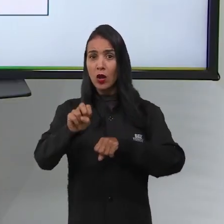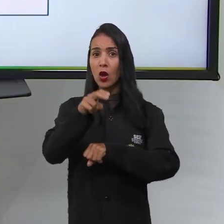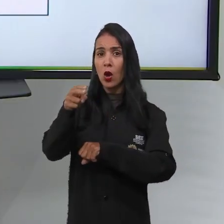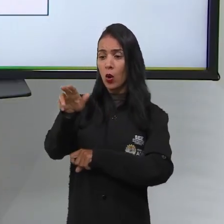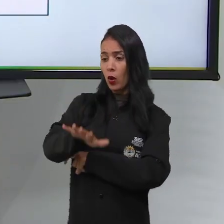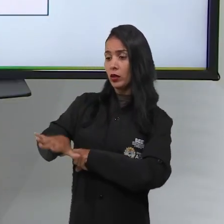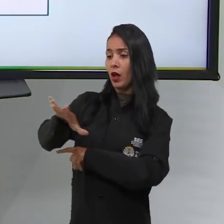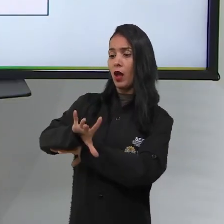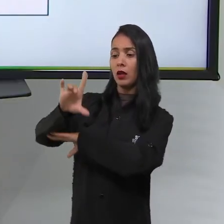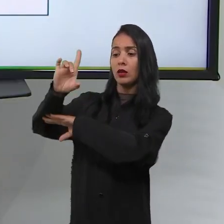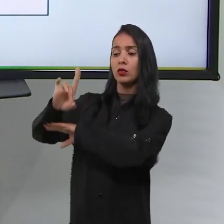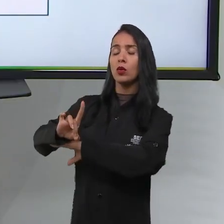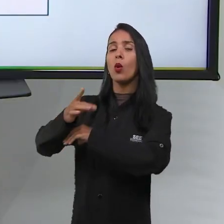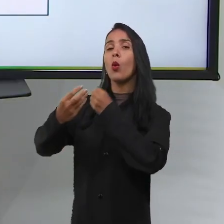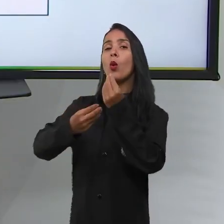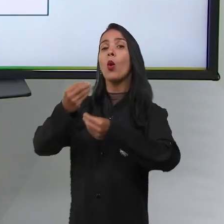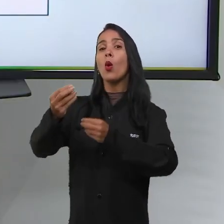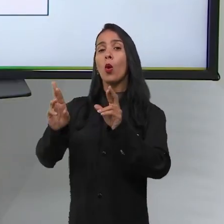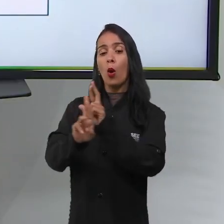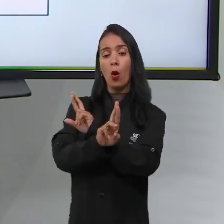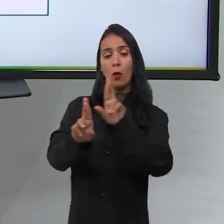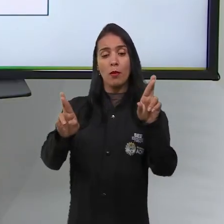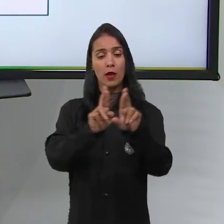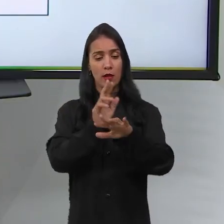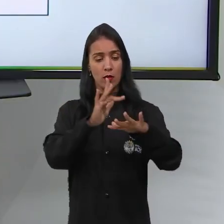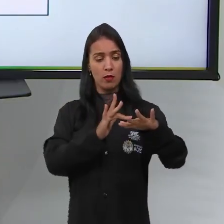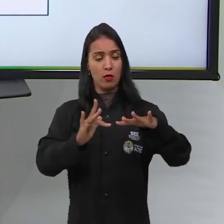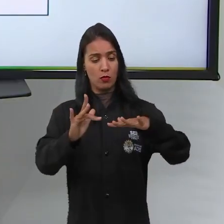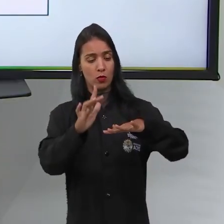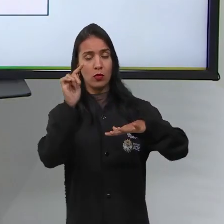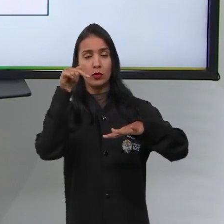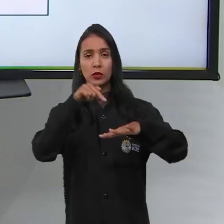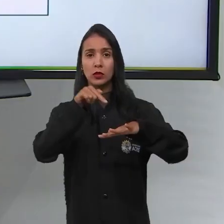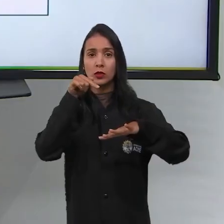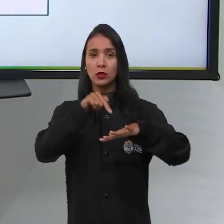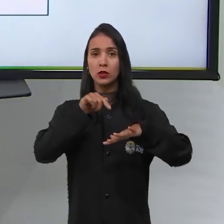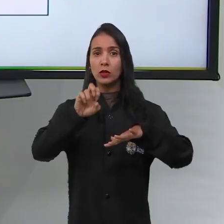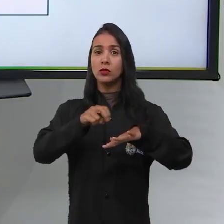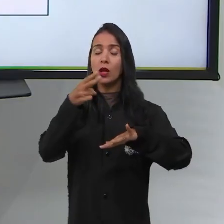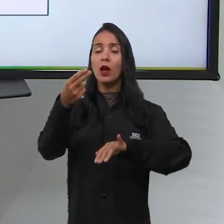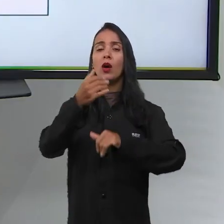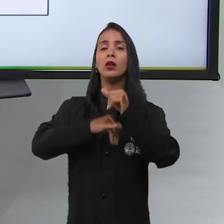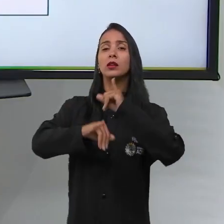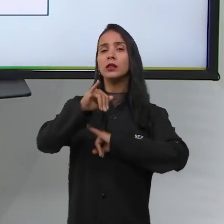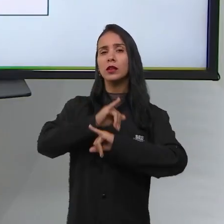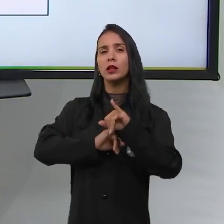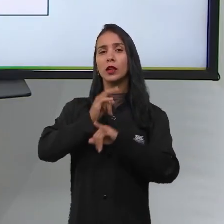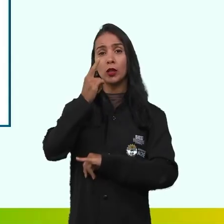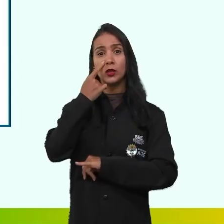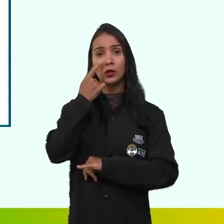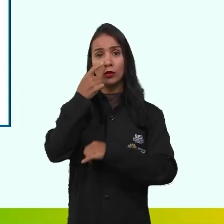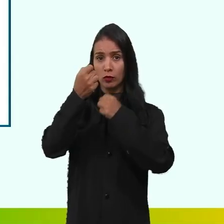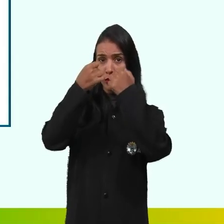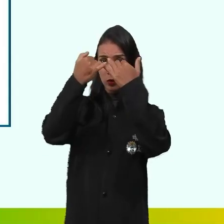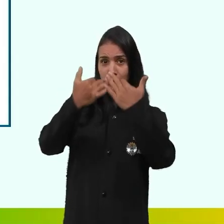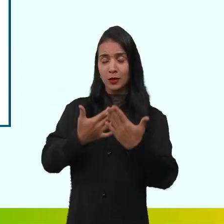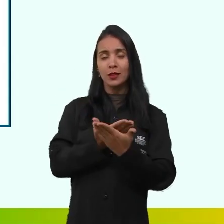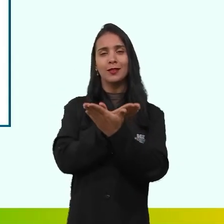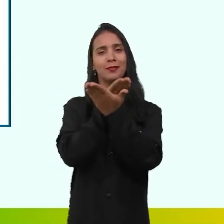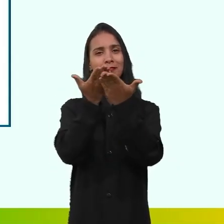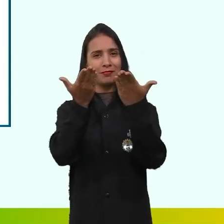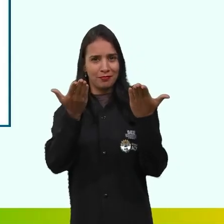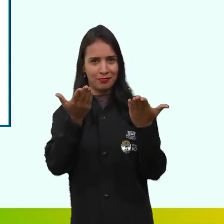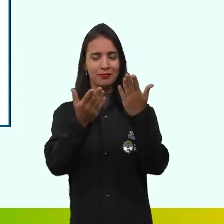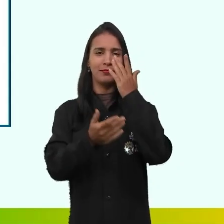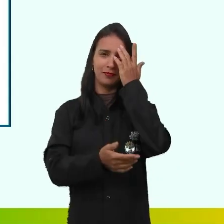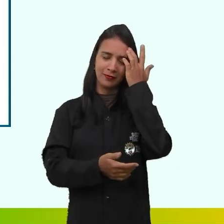eu posso me relacionar na internet? Qual a importância disso? Olha só o que eu trouxe para vocês aí, que diz